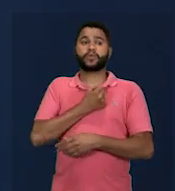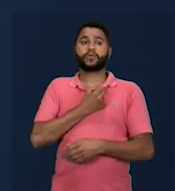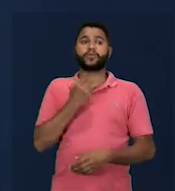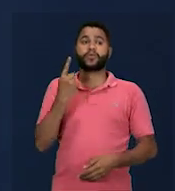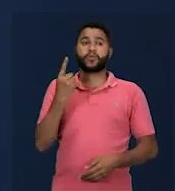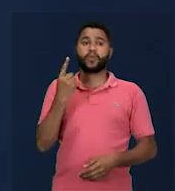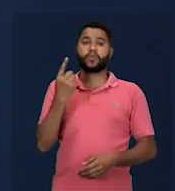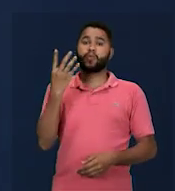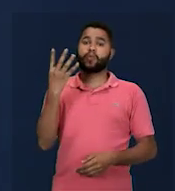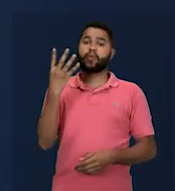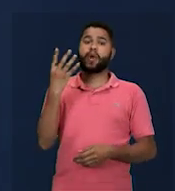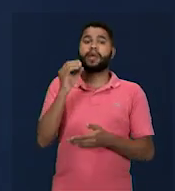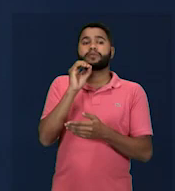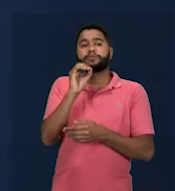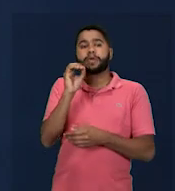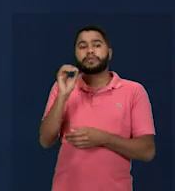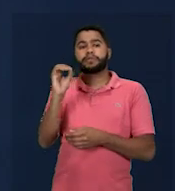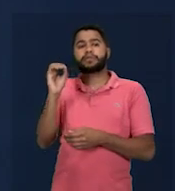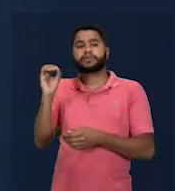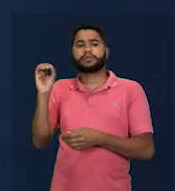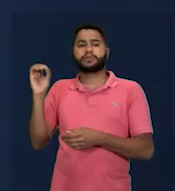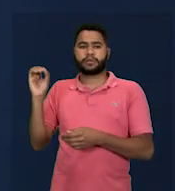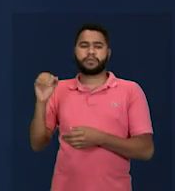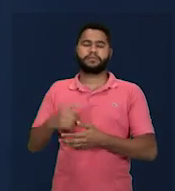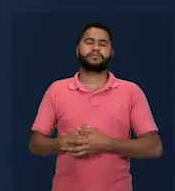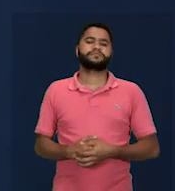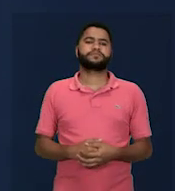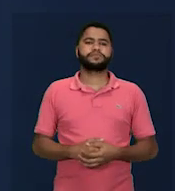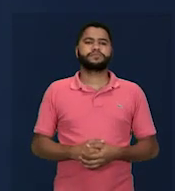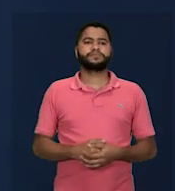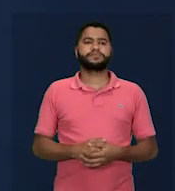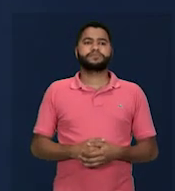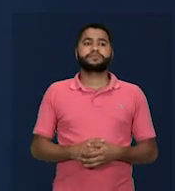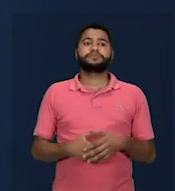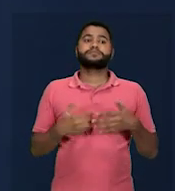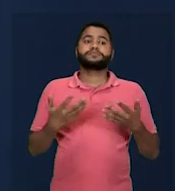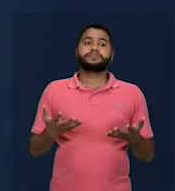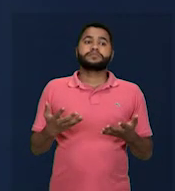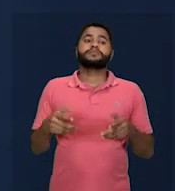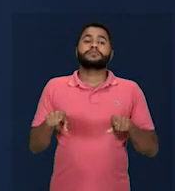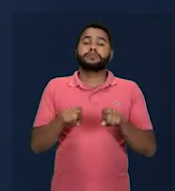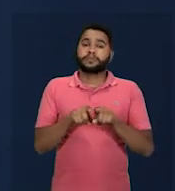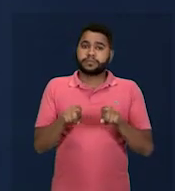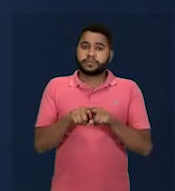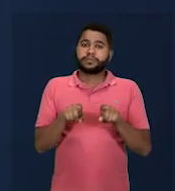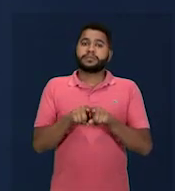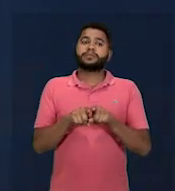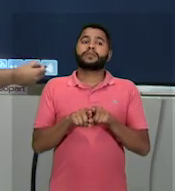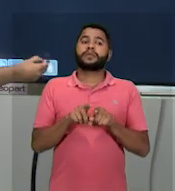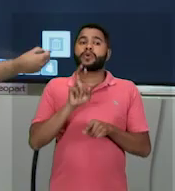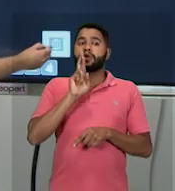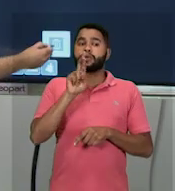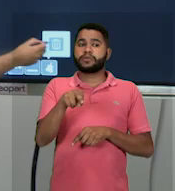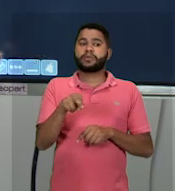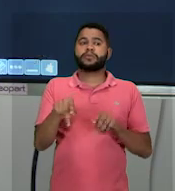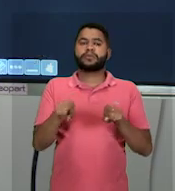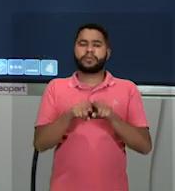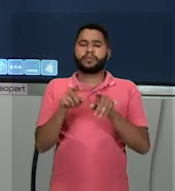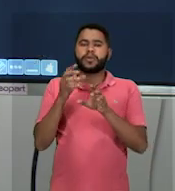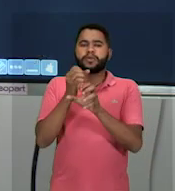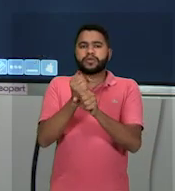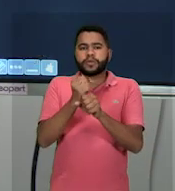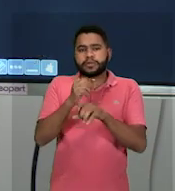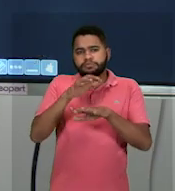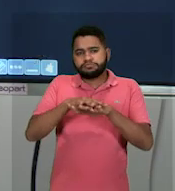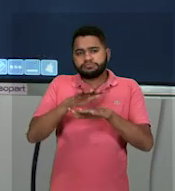esse 4 aqui é a quantidade de zeros depois do 1. Então, escrevi também esse resultado em notação